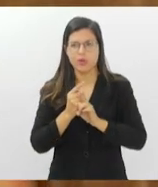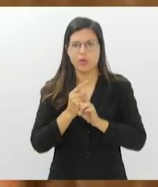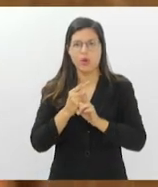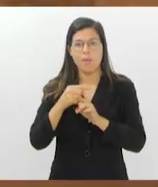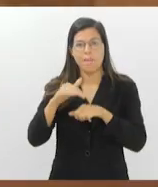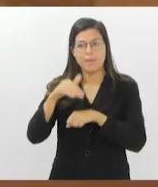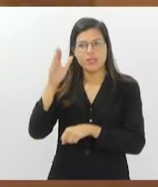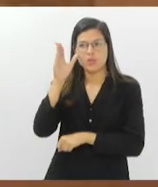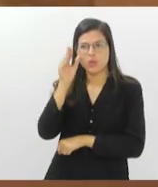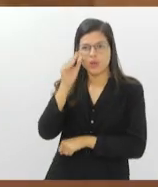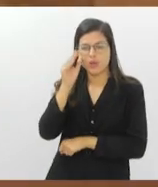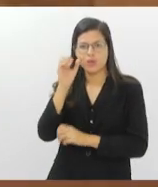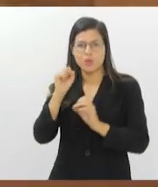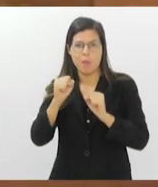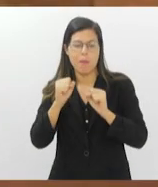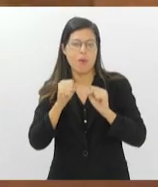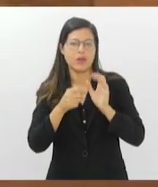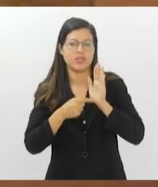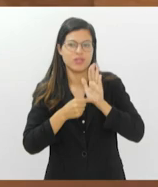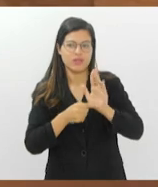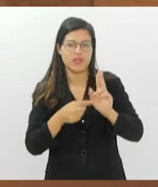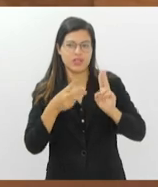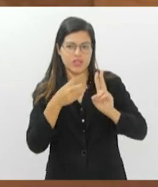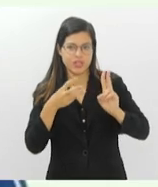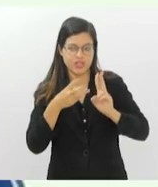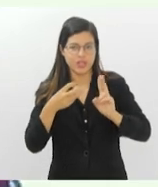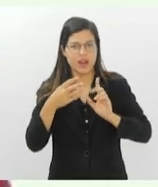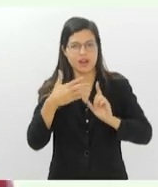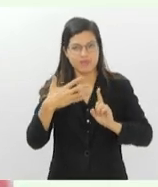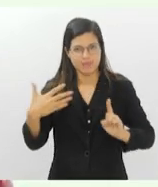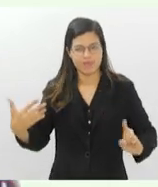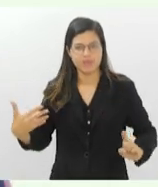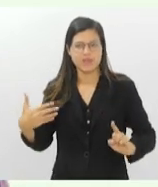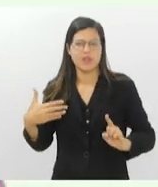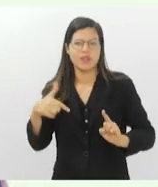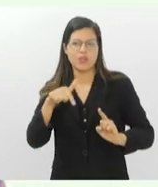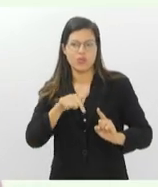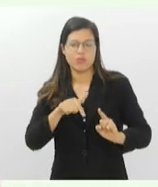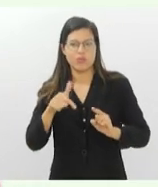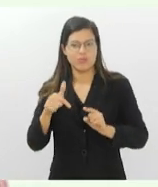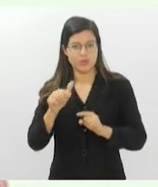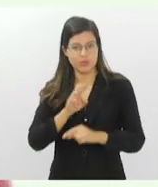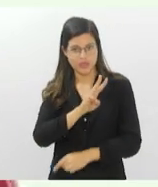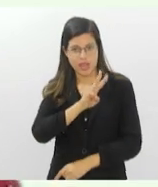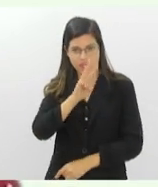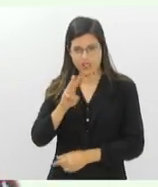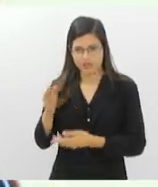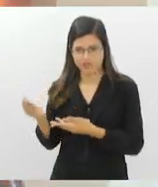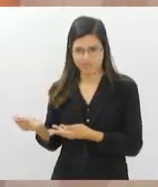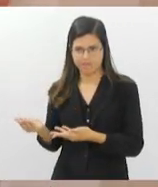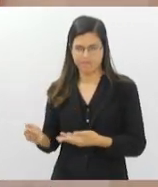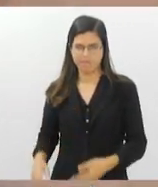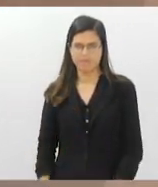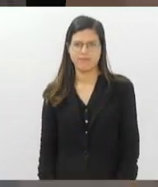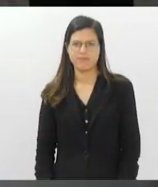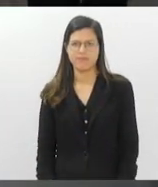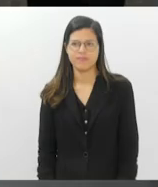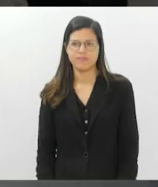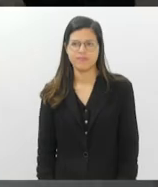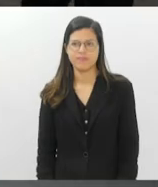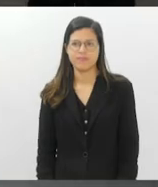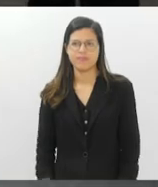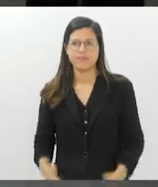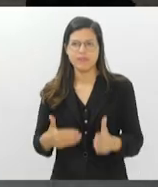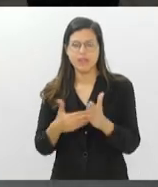podem assistir à mostra indígena LGBTQIA+, online, disponível no site do evento. Vai